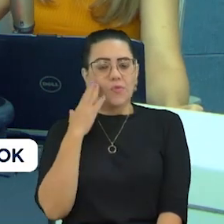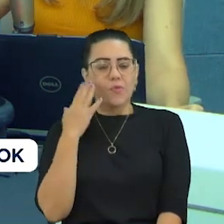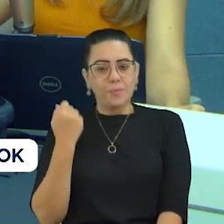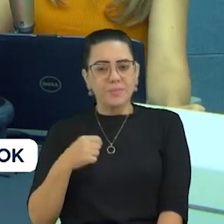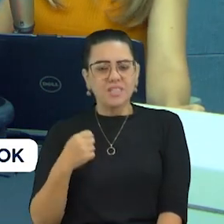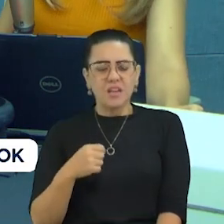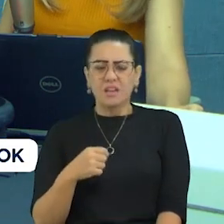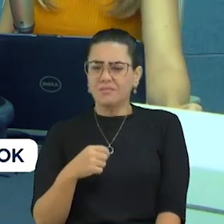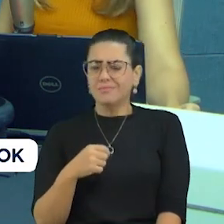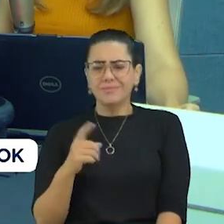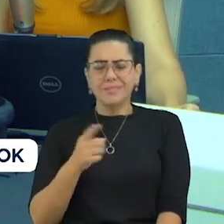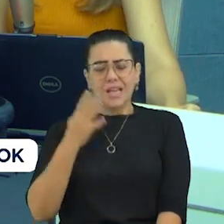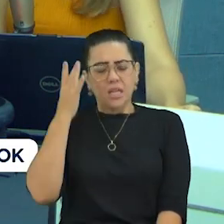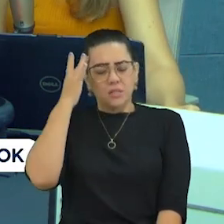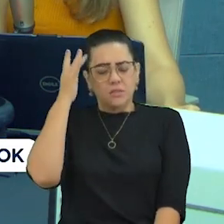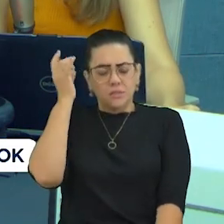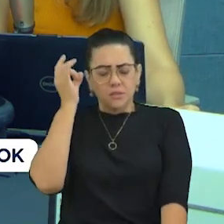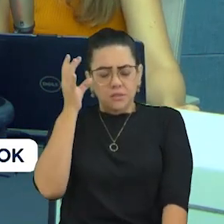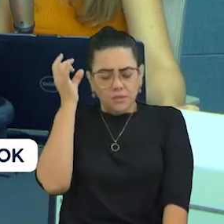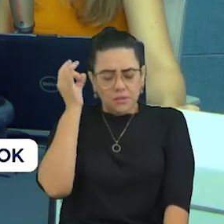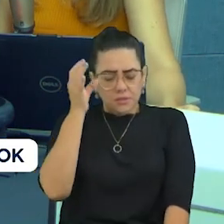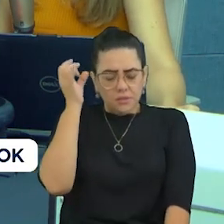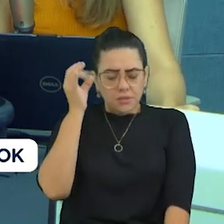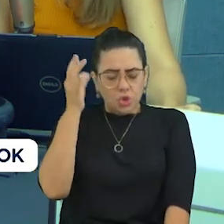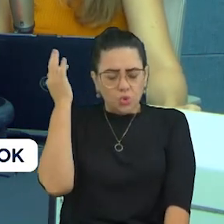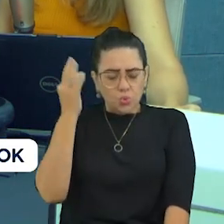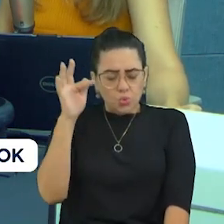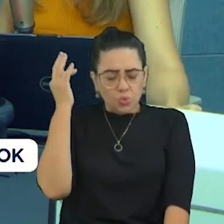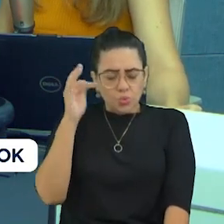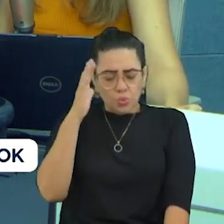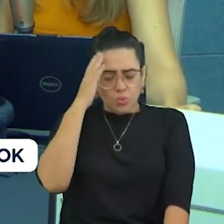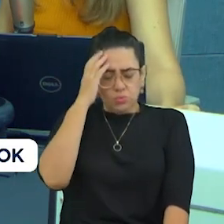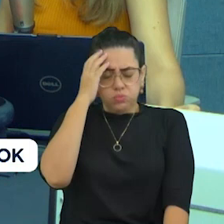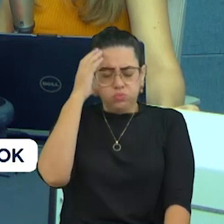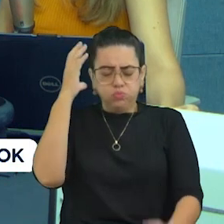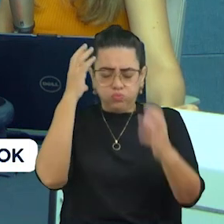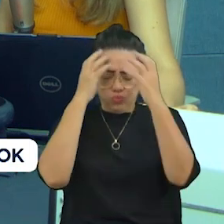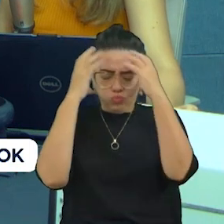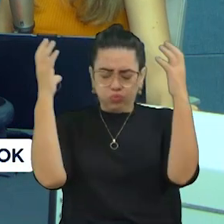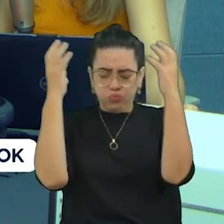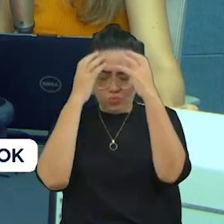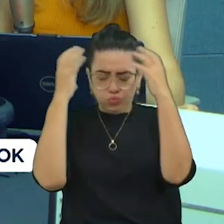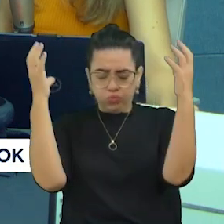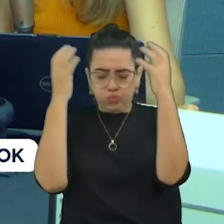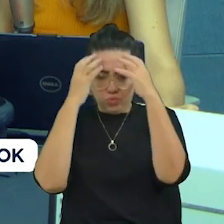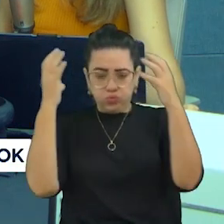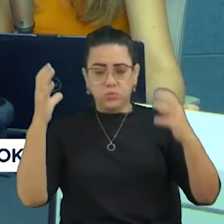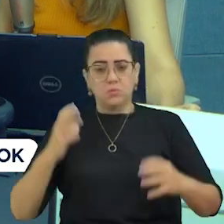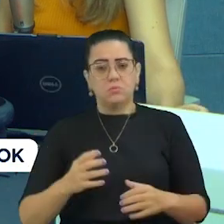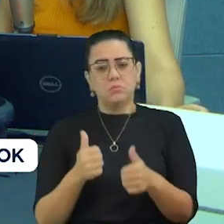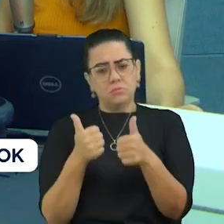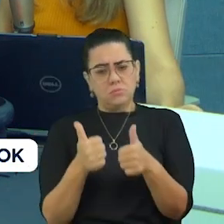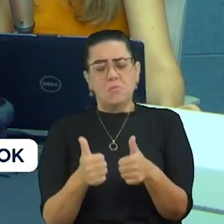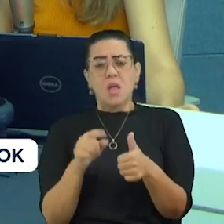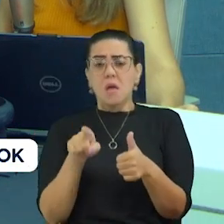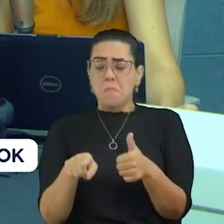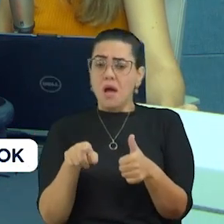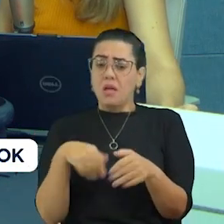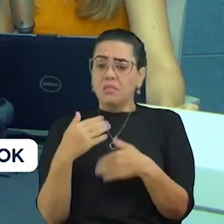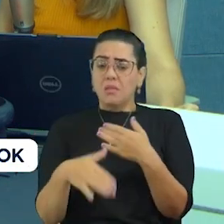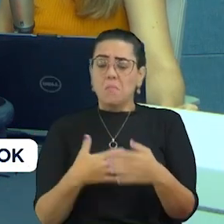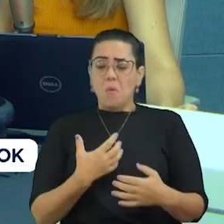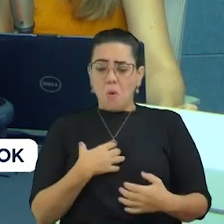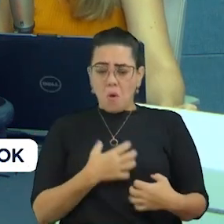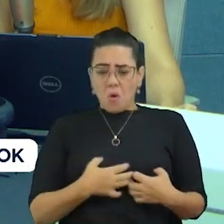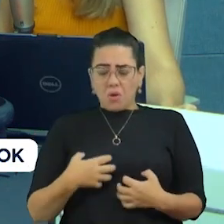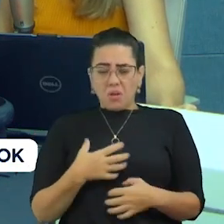dor de cabeça, já tomo o medicamento. Poxa vida, então assim, meu organismo ele vai se acostumando com aquilo e eu já